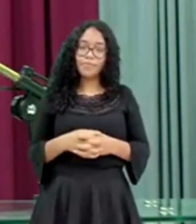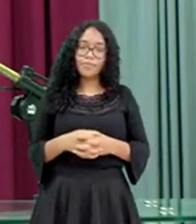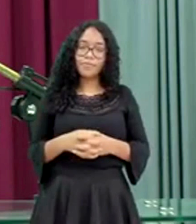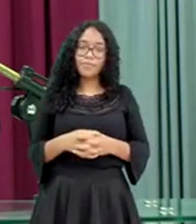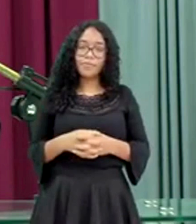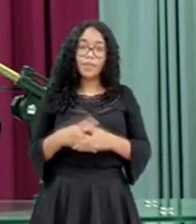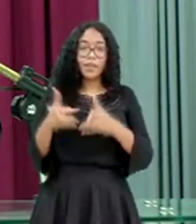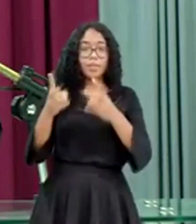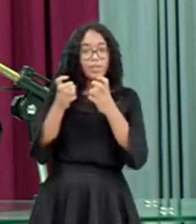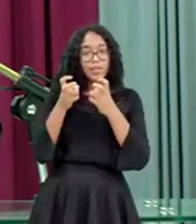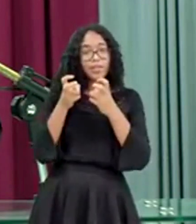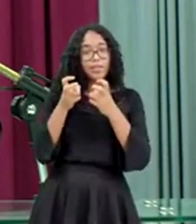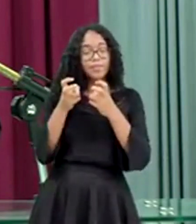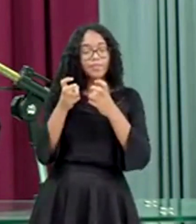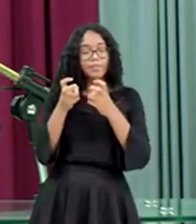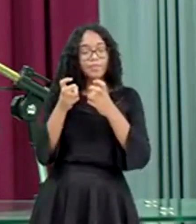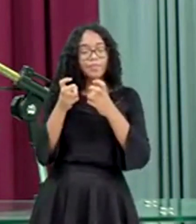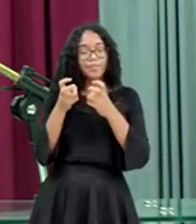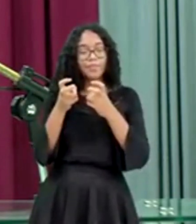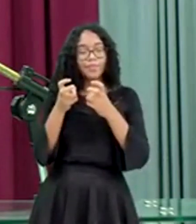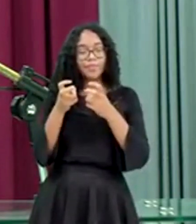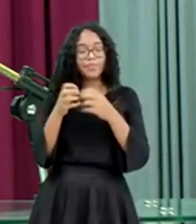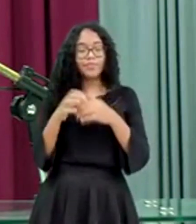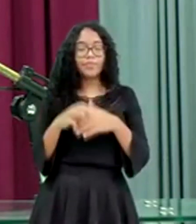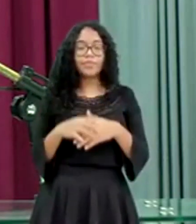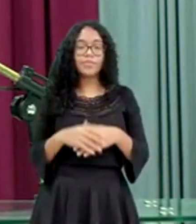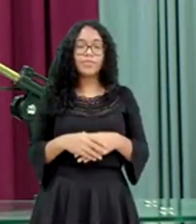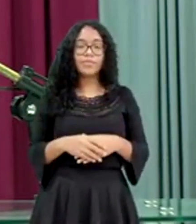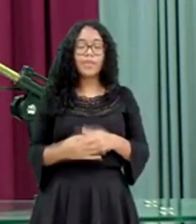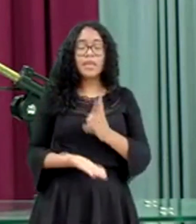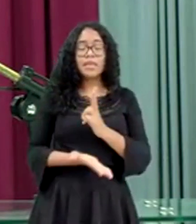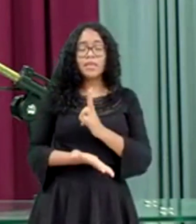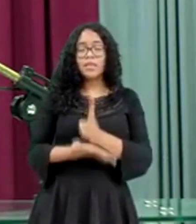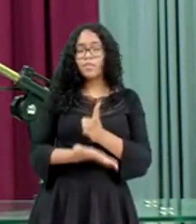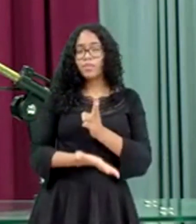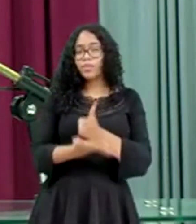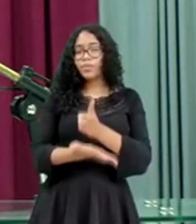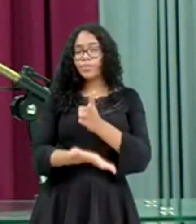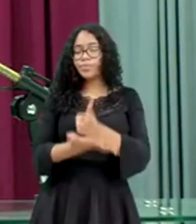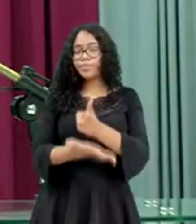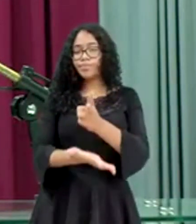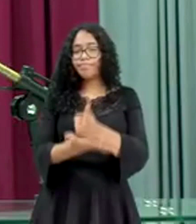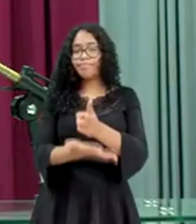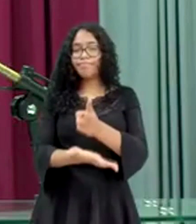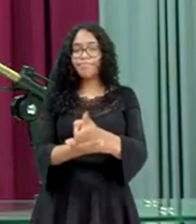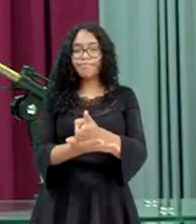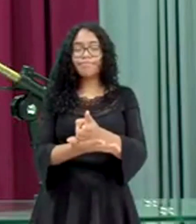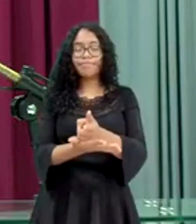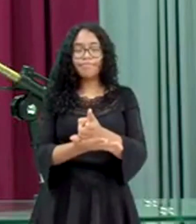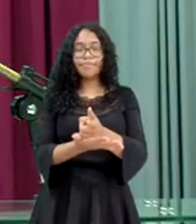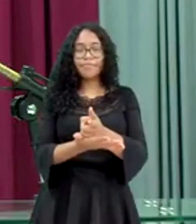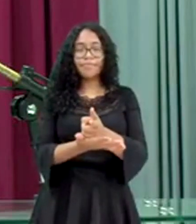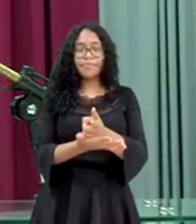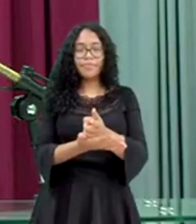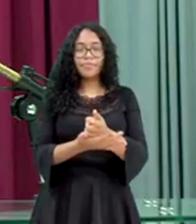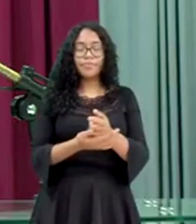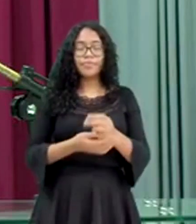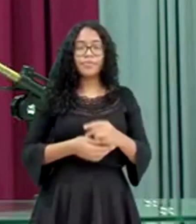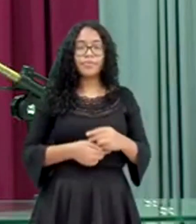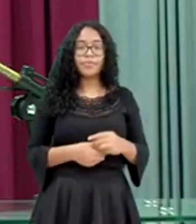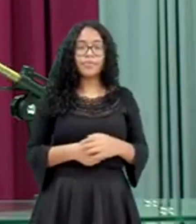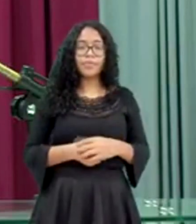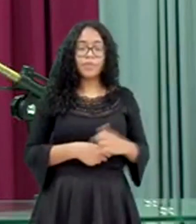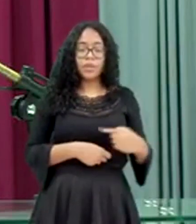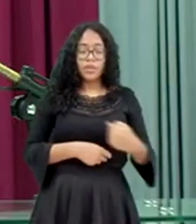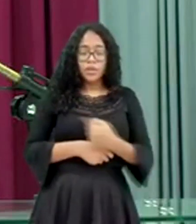Escute isso. Toda vez que demonstramos a nossa